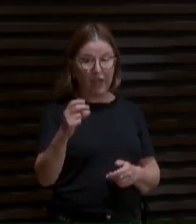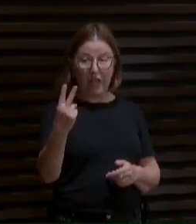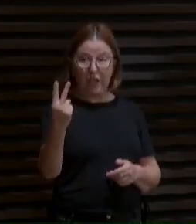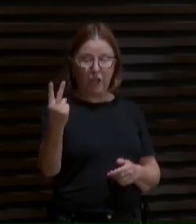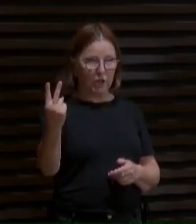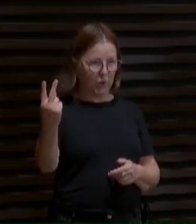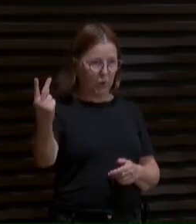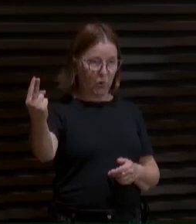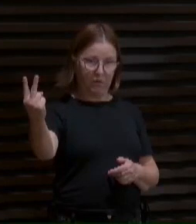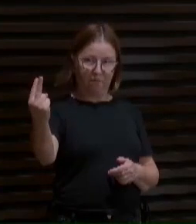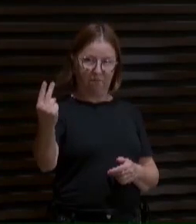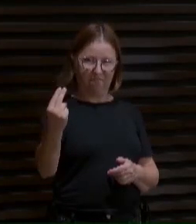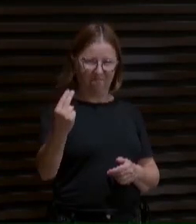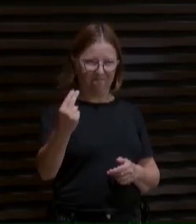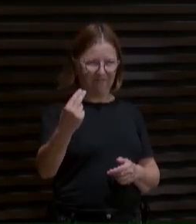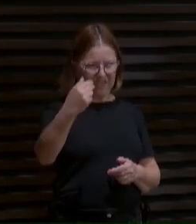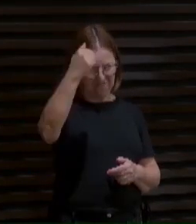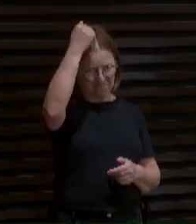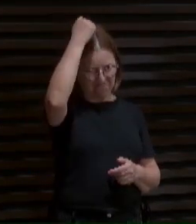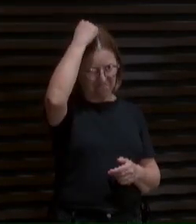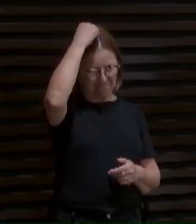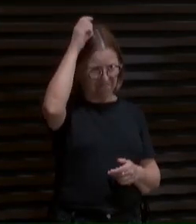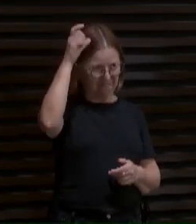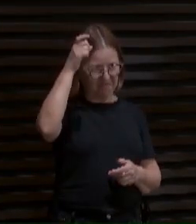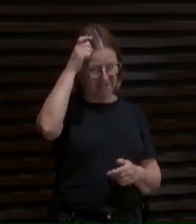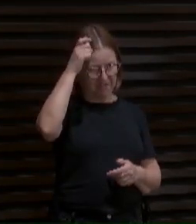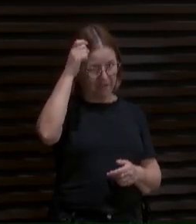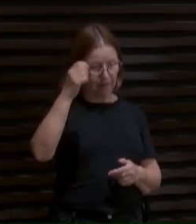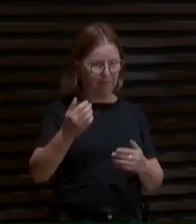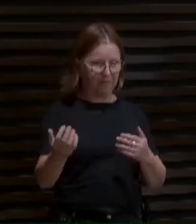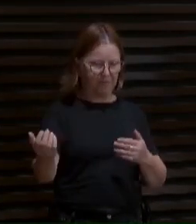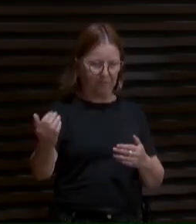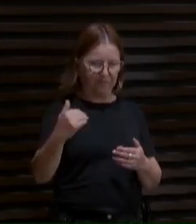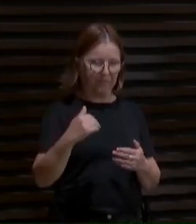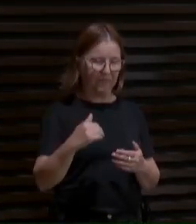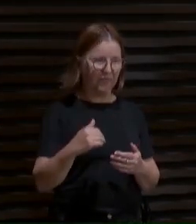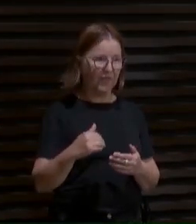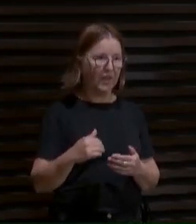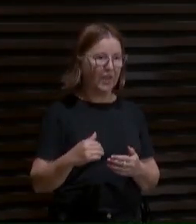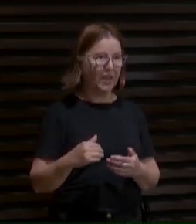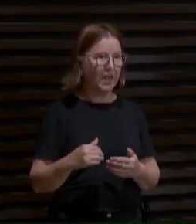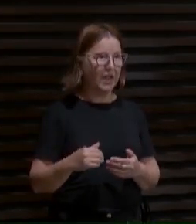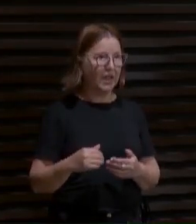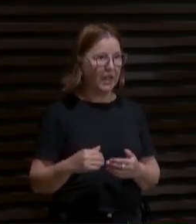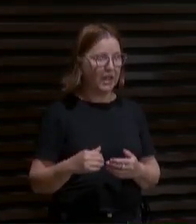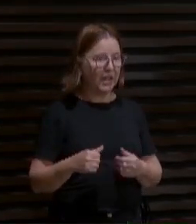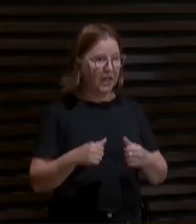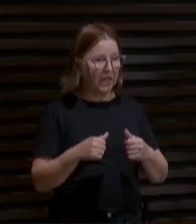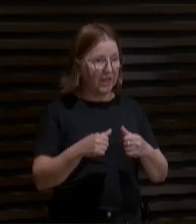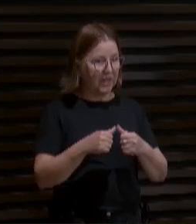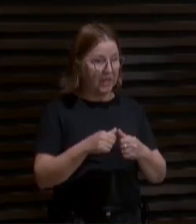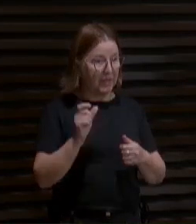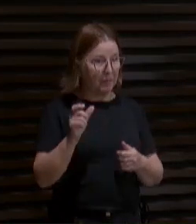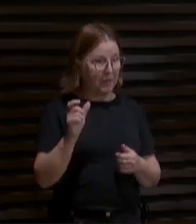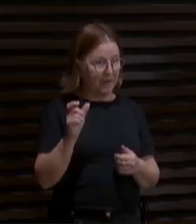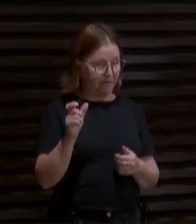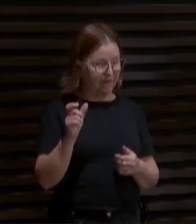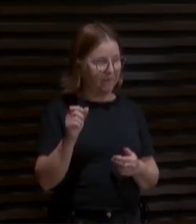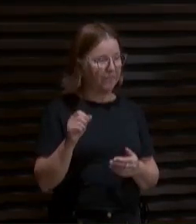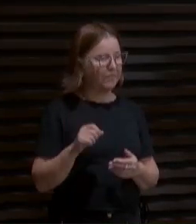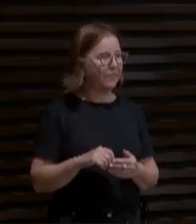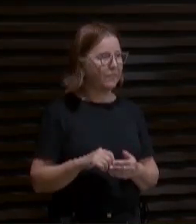saindo dentre os sepulcros, e a tal ponto, esta é a palavra, sheleptos,